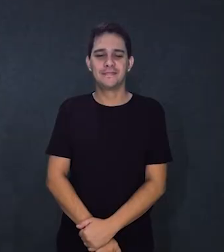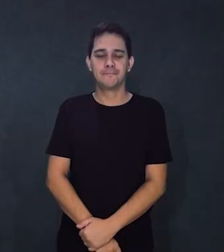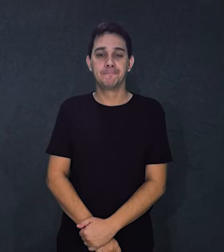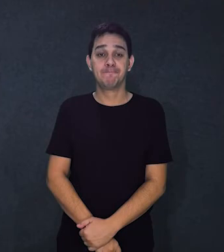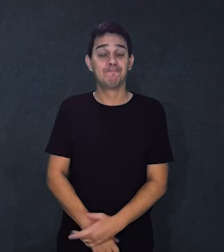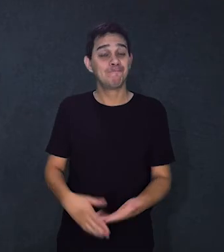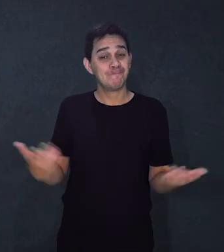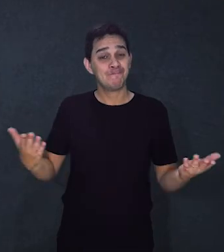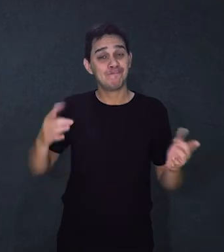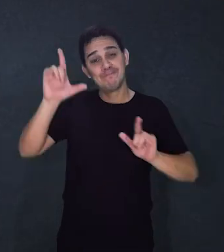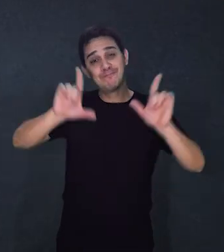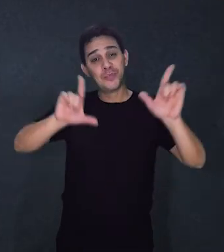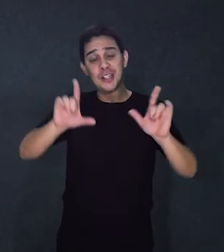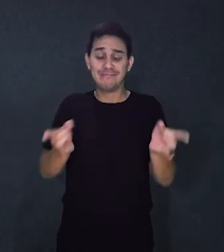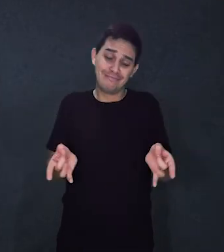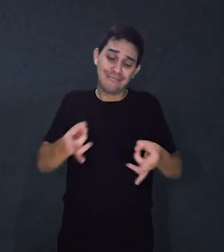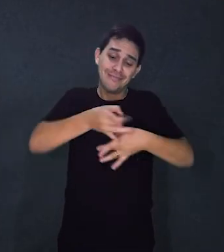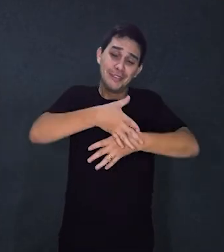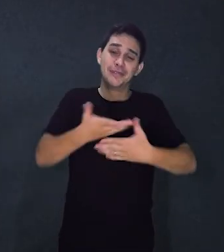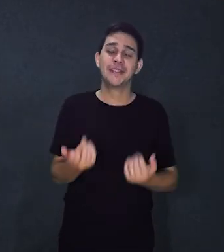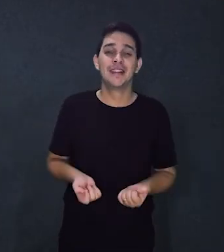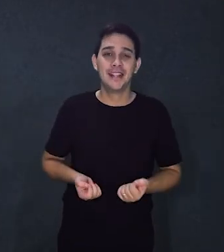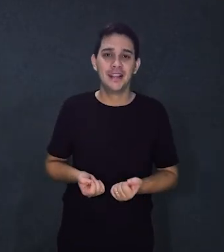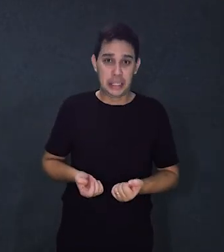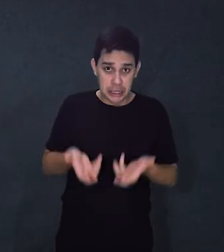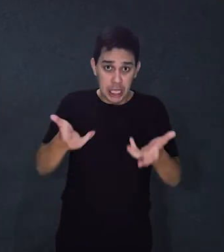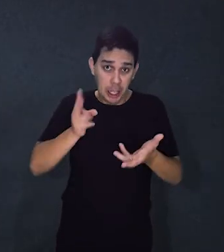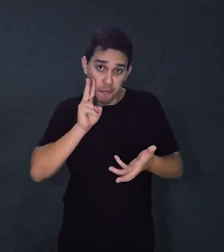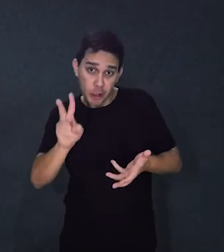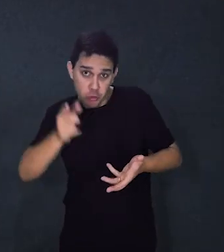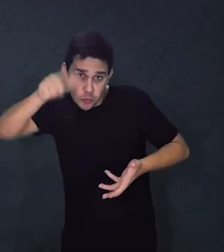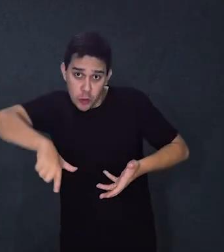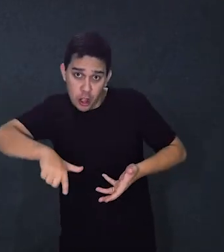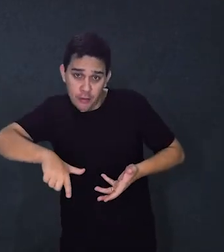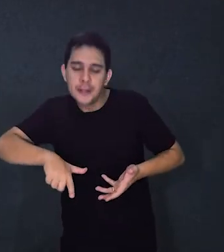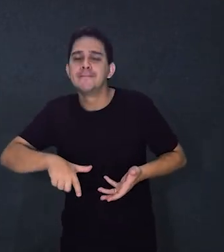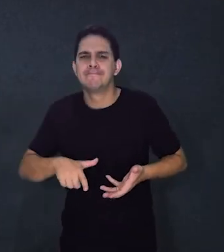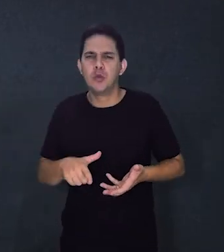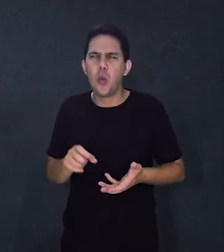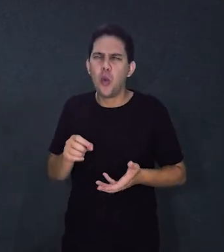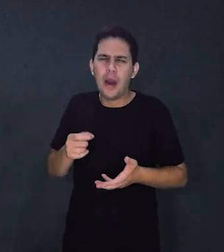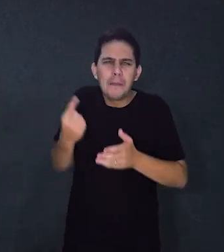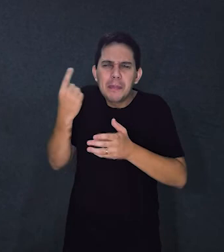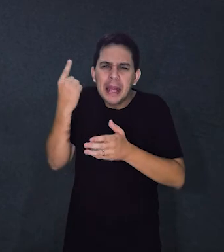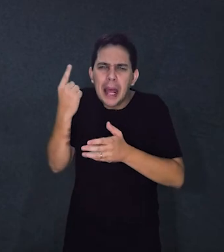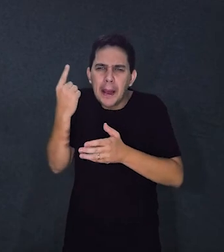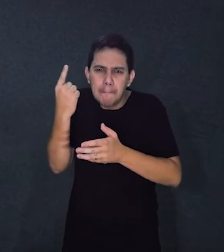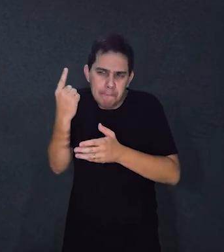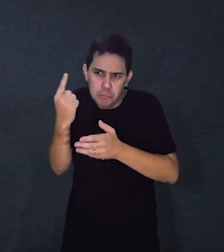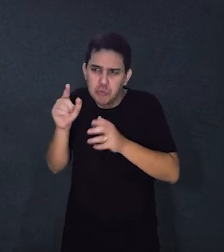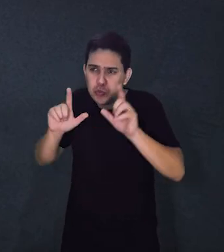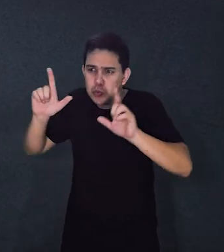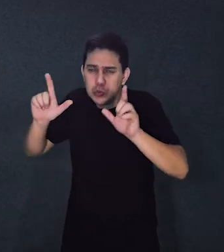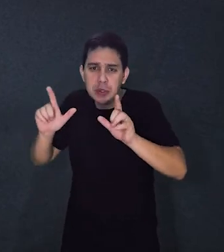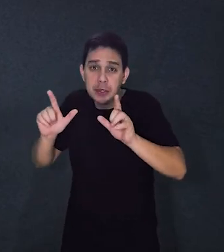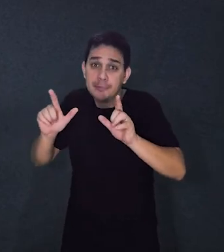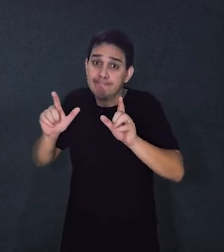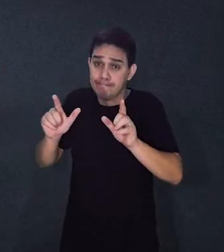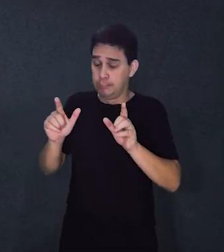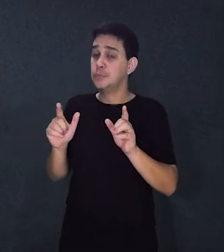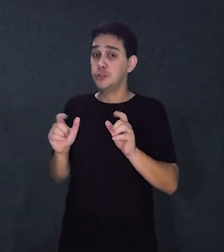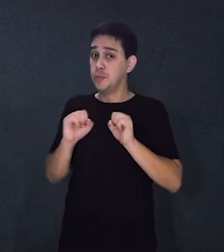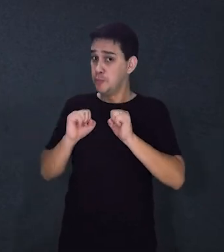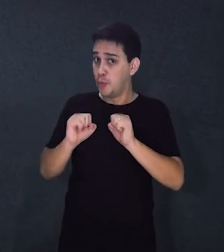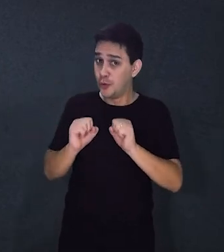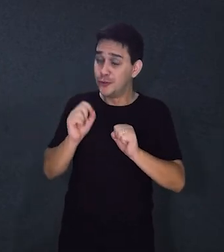E chega ao fim mais um MP Cidadão. Se você quiser rever esta edição ou perdeu a primeira parte da nossa série especial sobre a